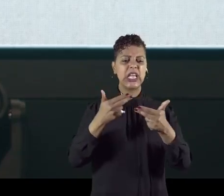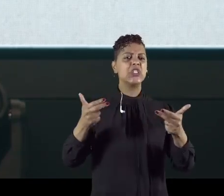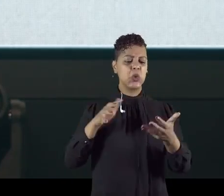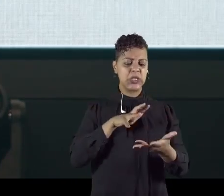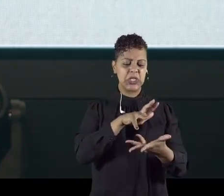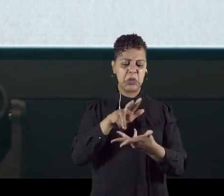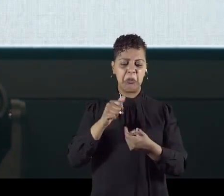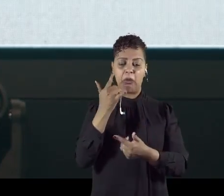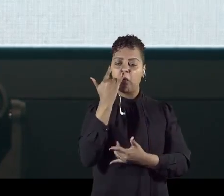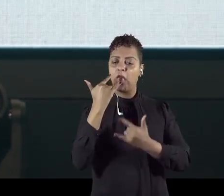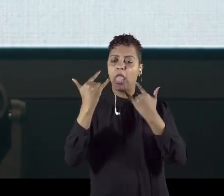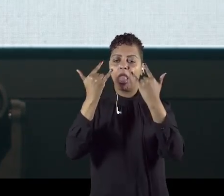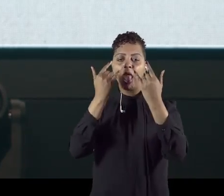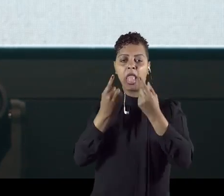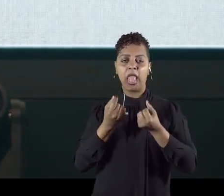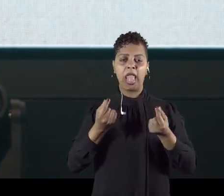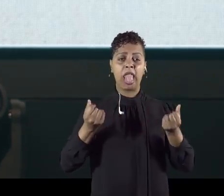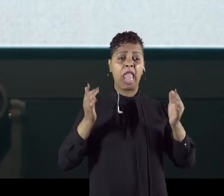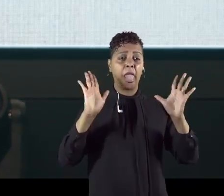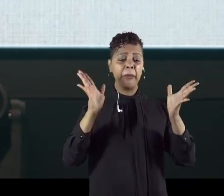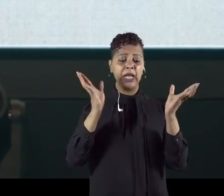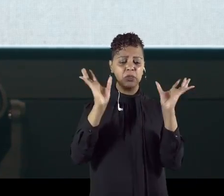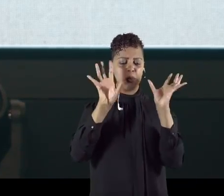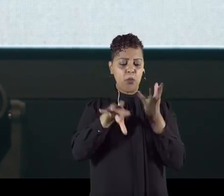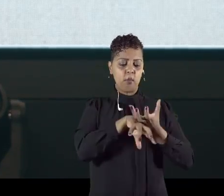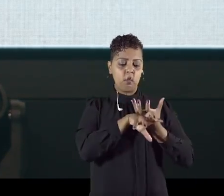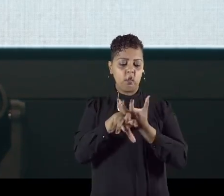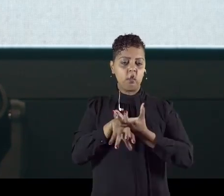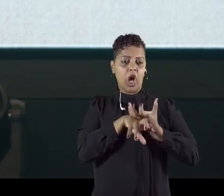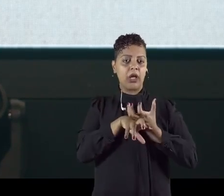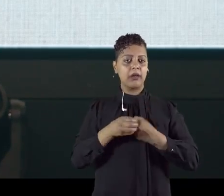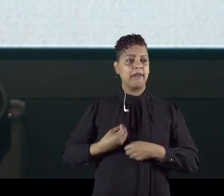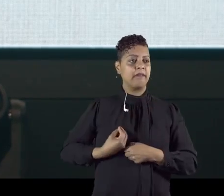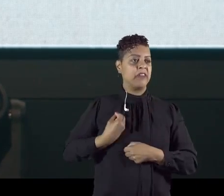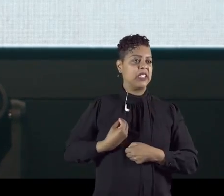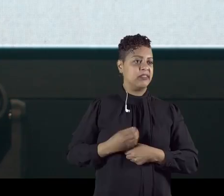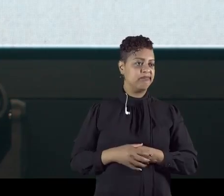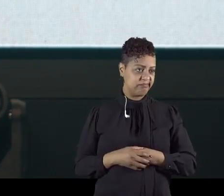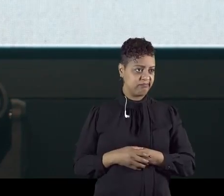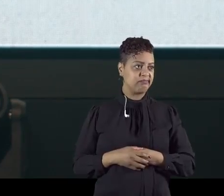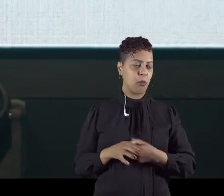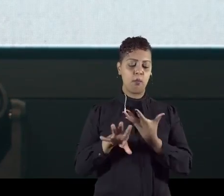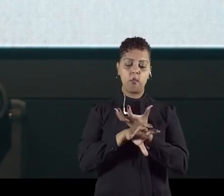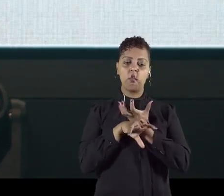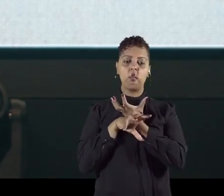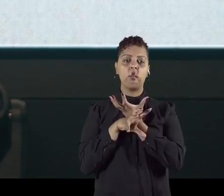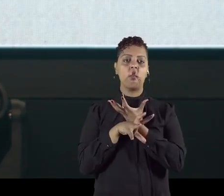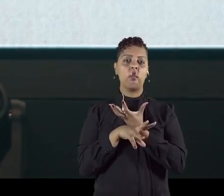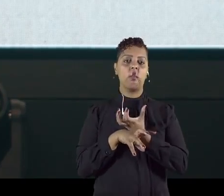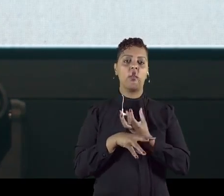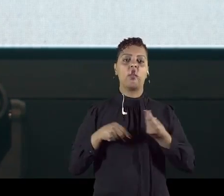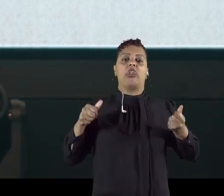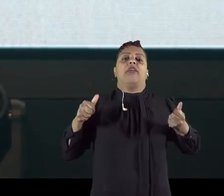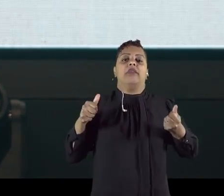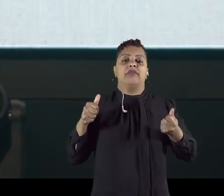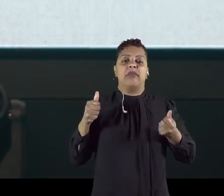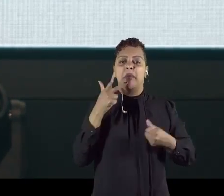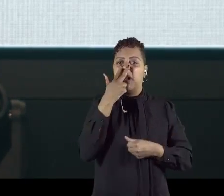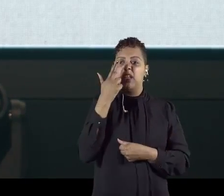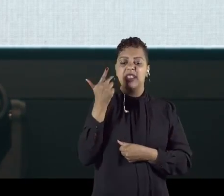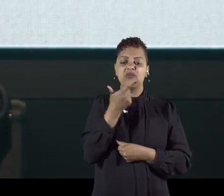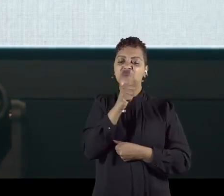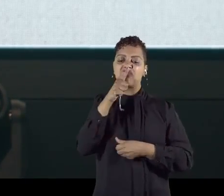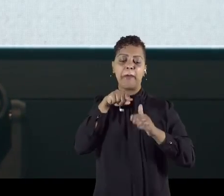traça come e são vazios e são loucos superficiais